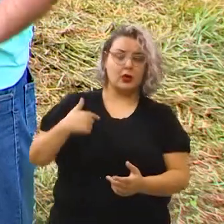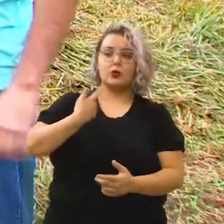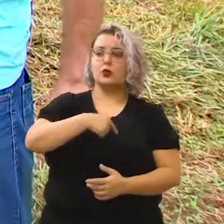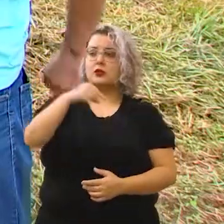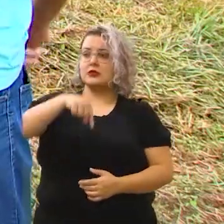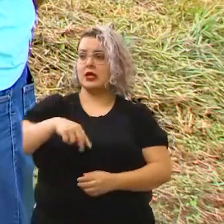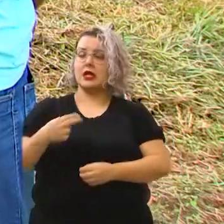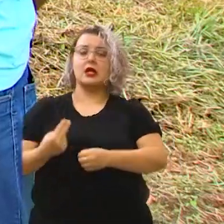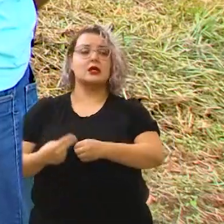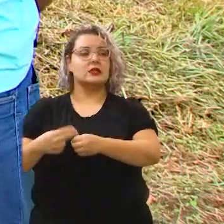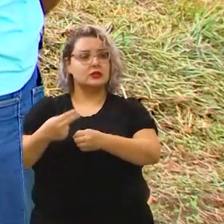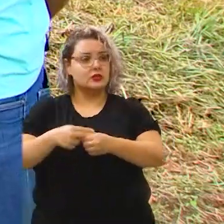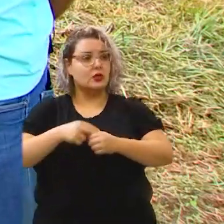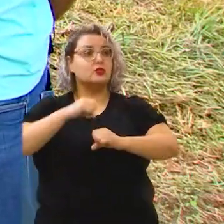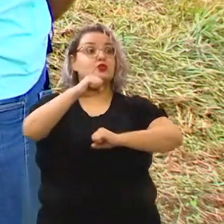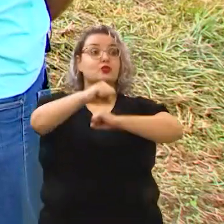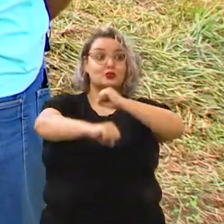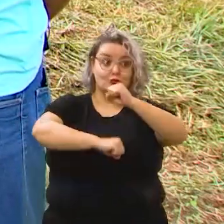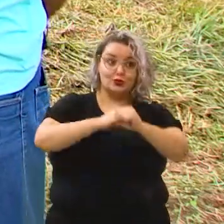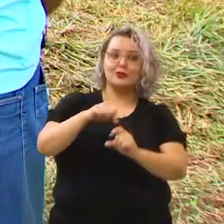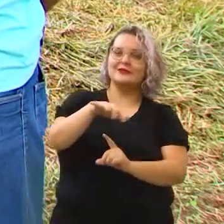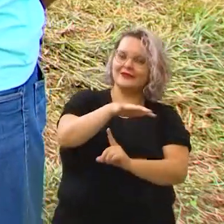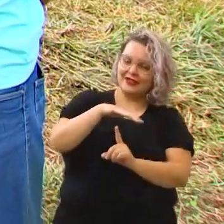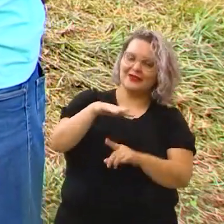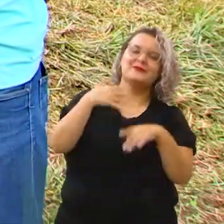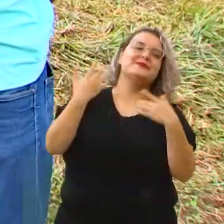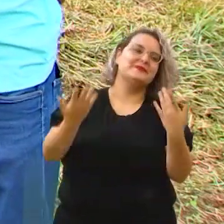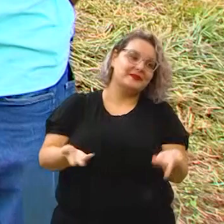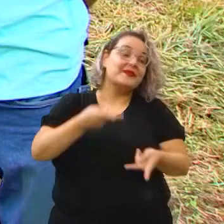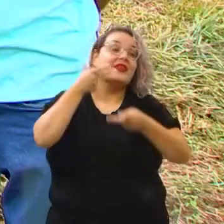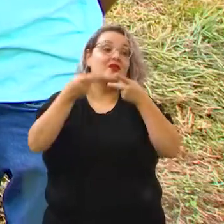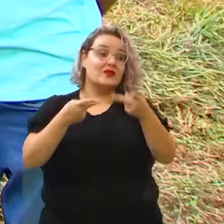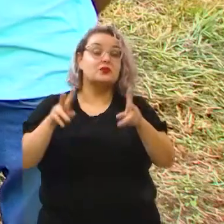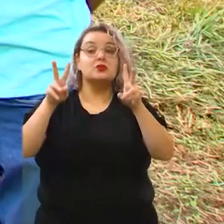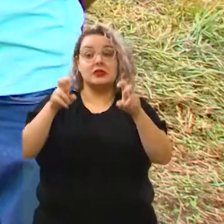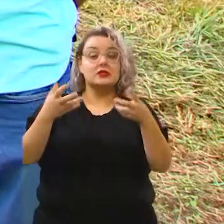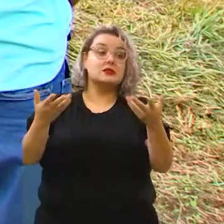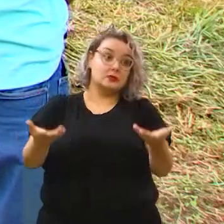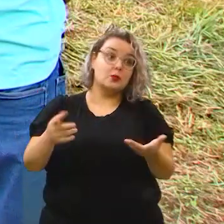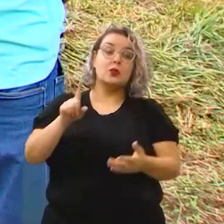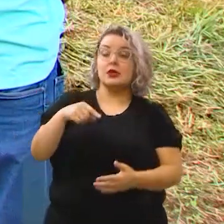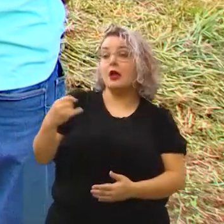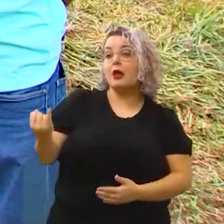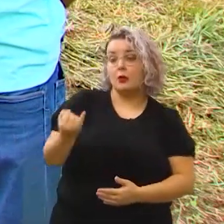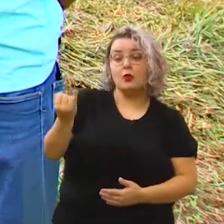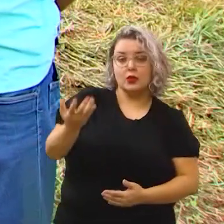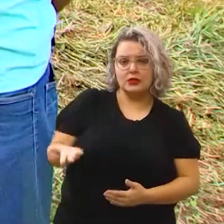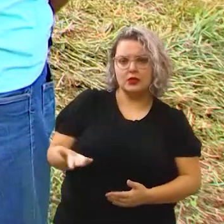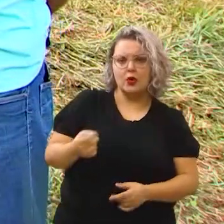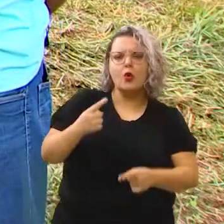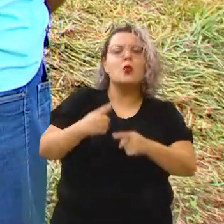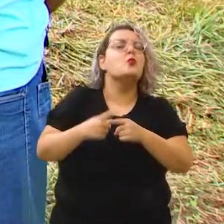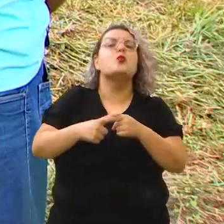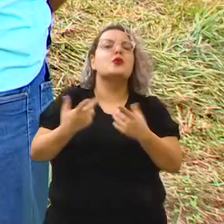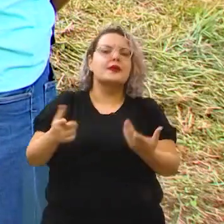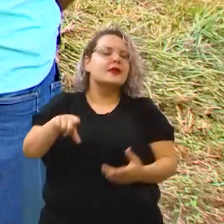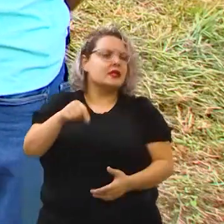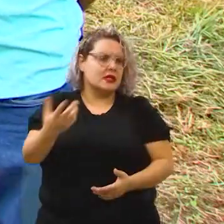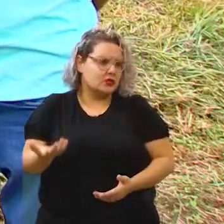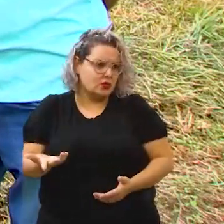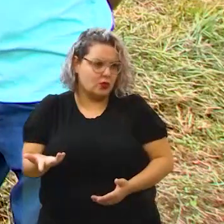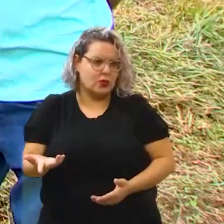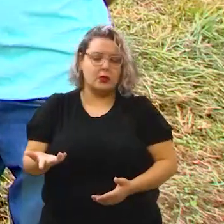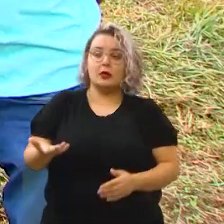Estamos aqui na Unicamp girando, não é? Falando a respeito desse tema, desse assunto tão importante, o porquê da